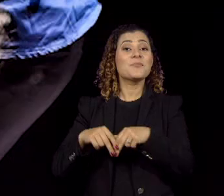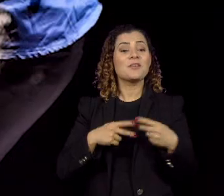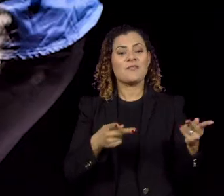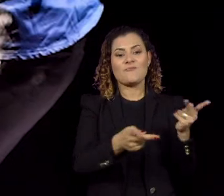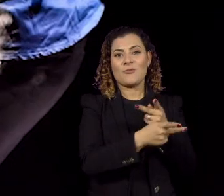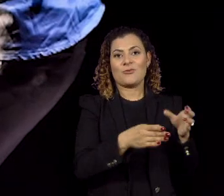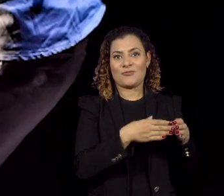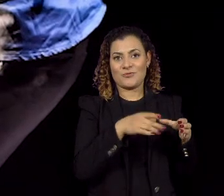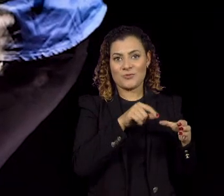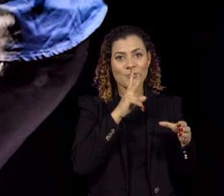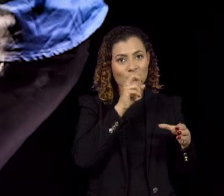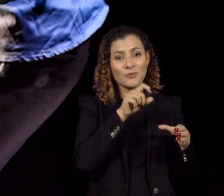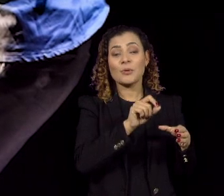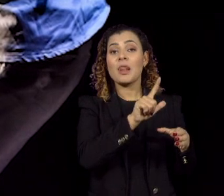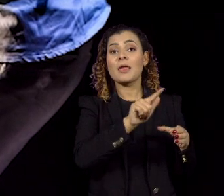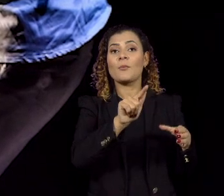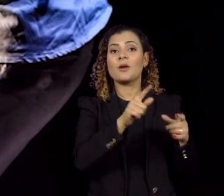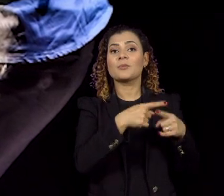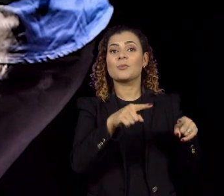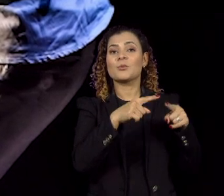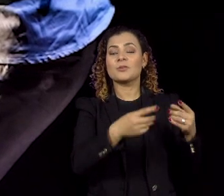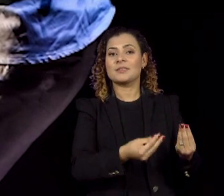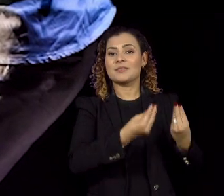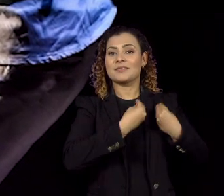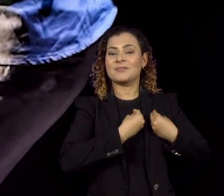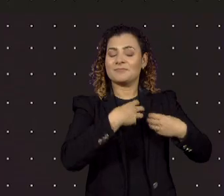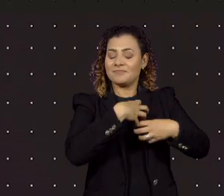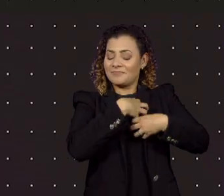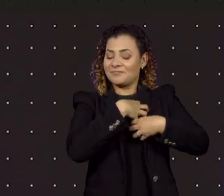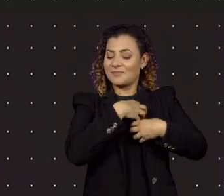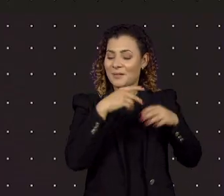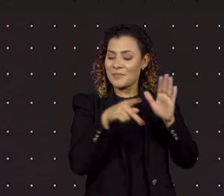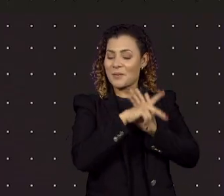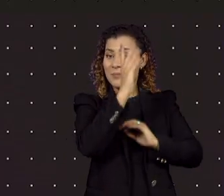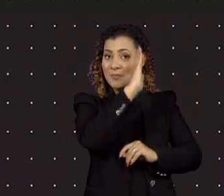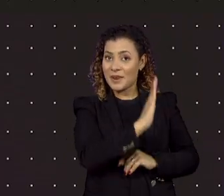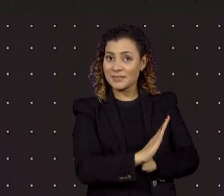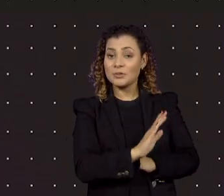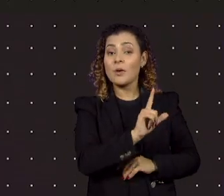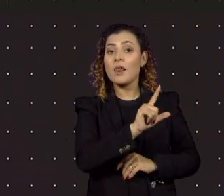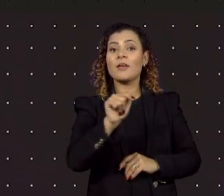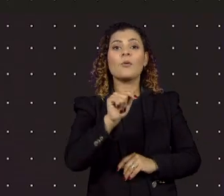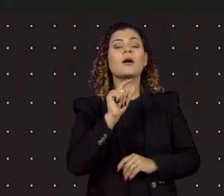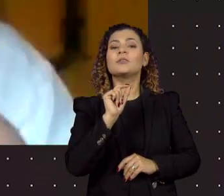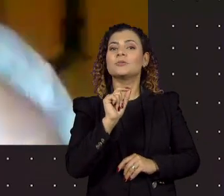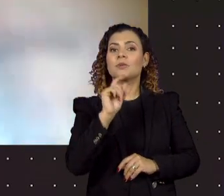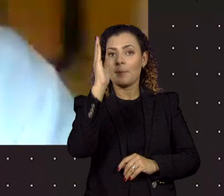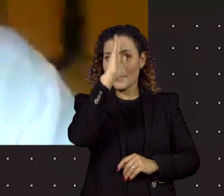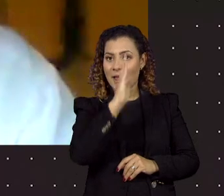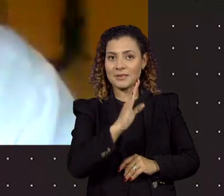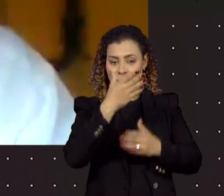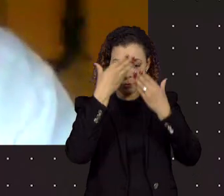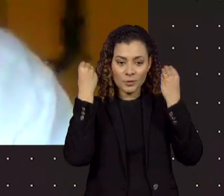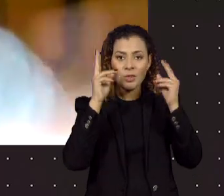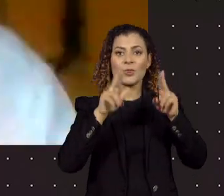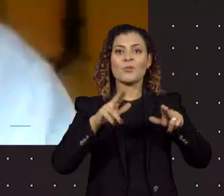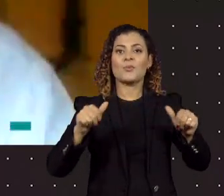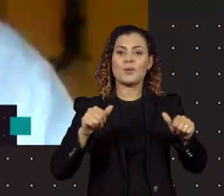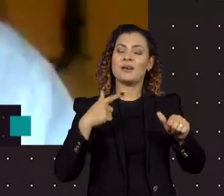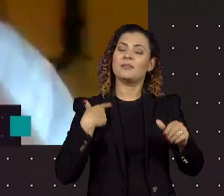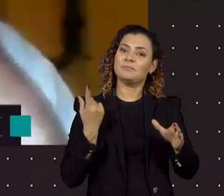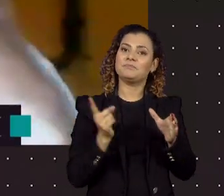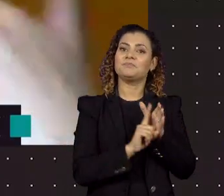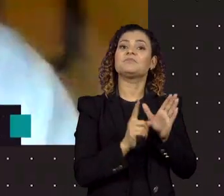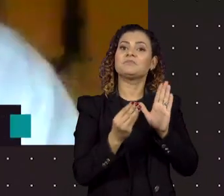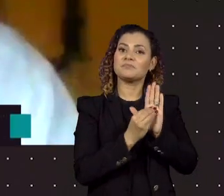para a gente a linguagem da música, da canção do Brasil e a linguagem de não esquecer o Brasil. O legado que o Ilo deixou se traduz